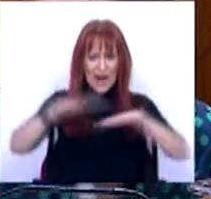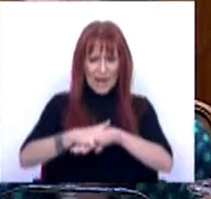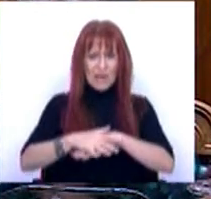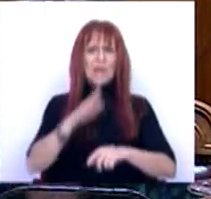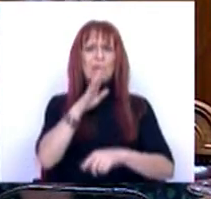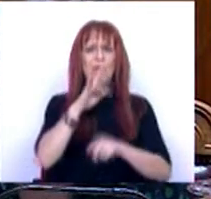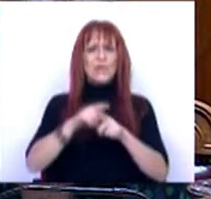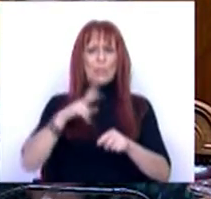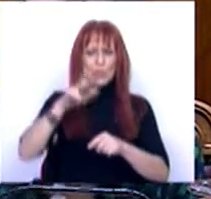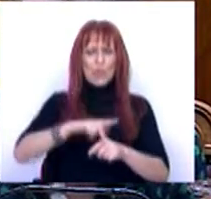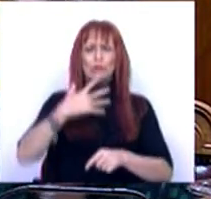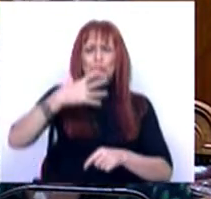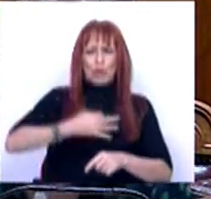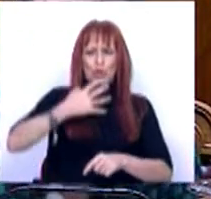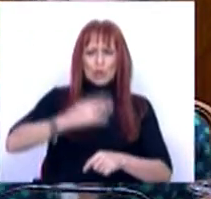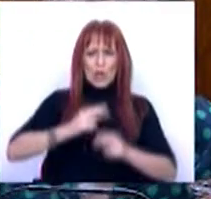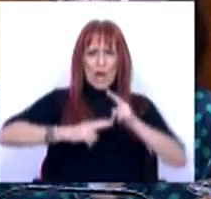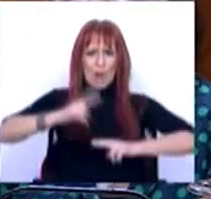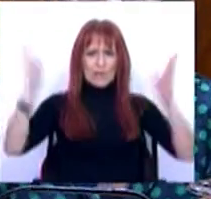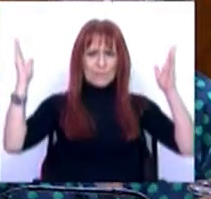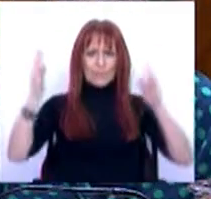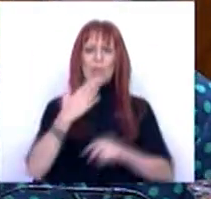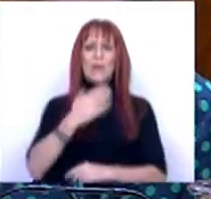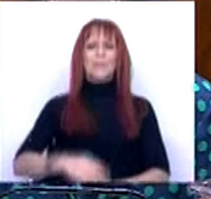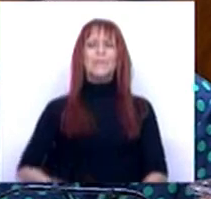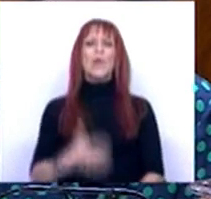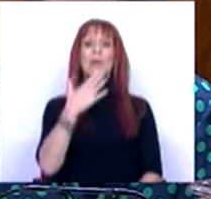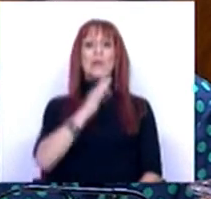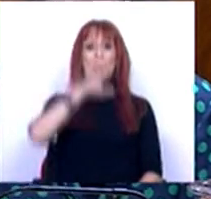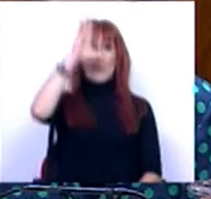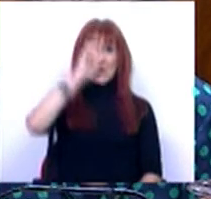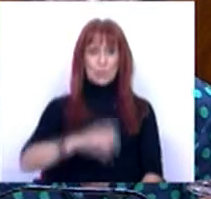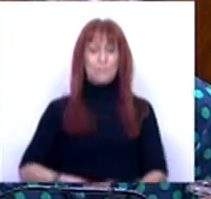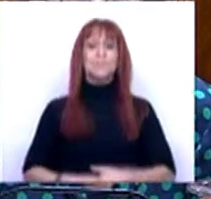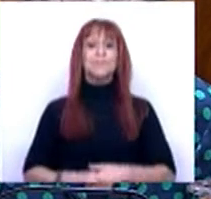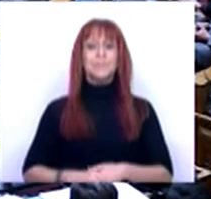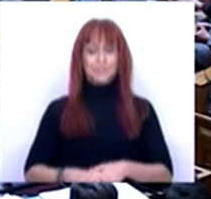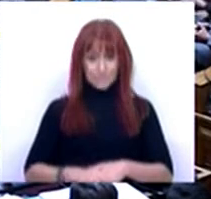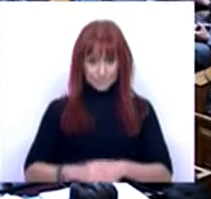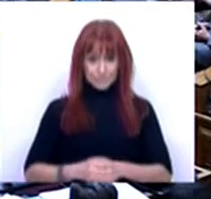ferroviária nacional toda em obras. Muito obrigado. Obrigado, Sr. Ministro.